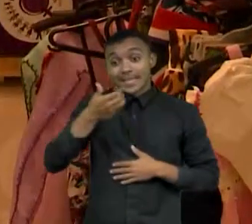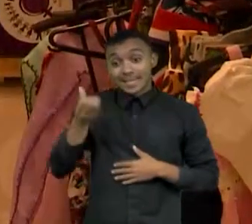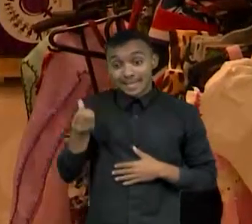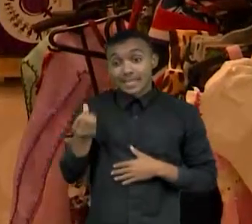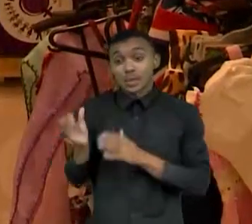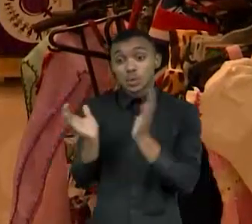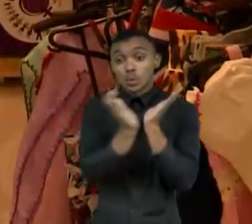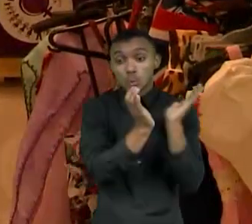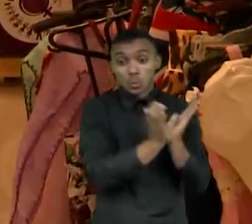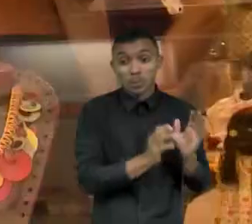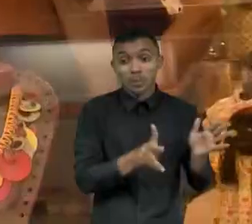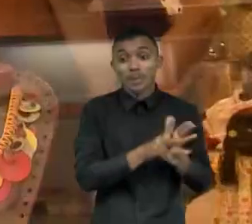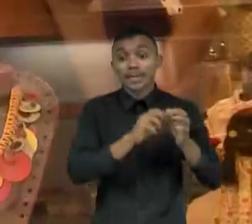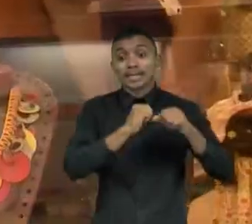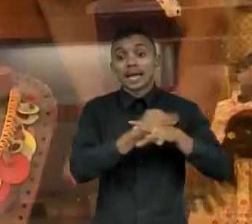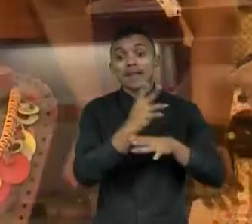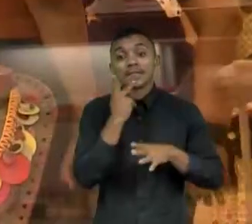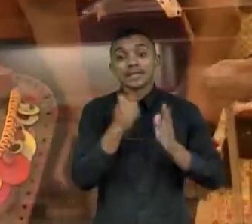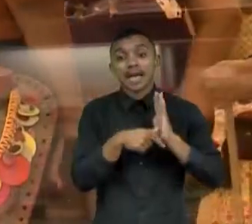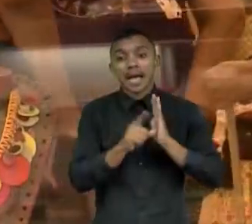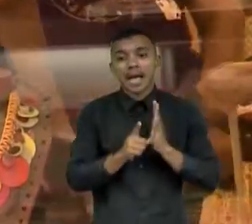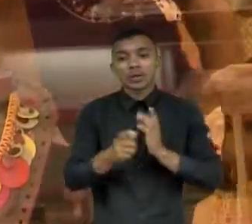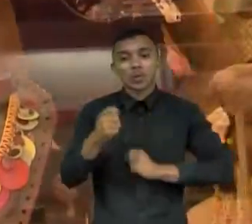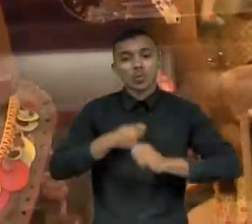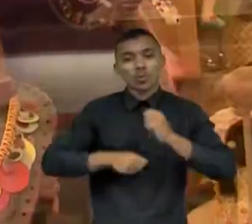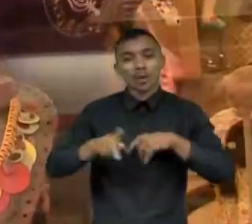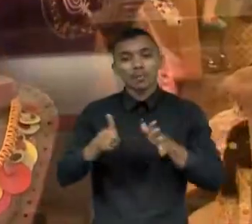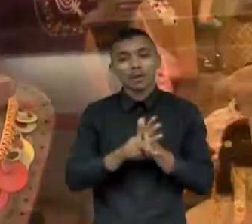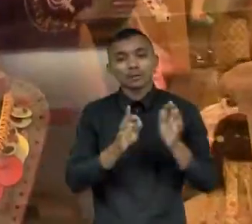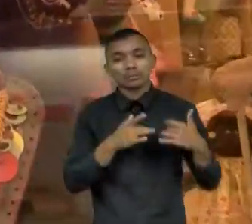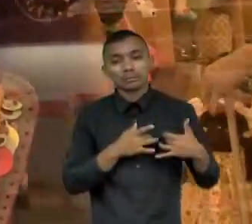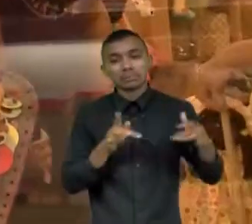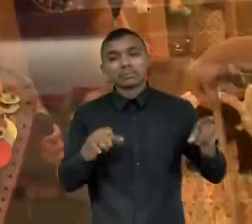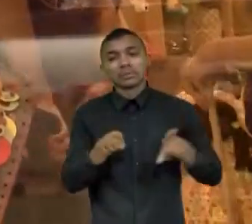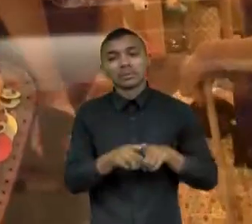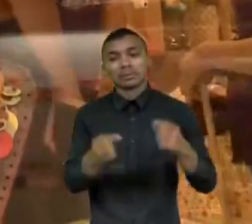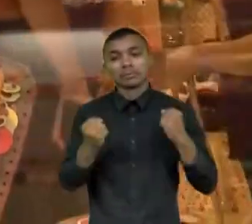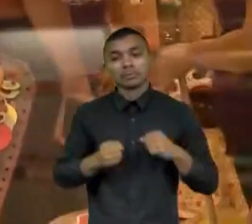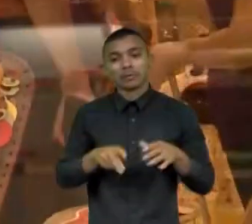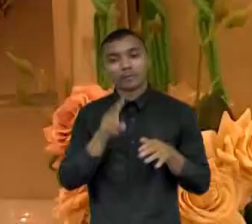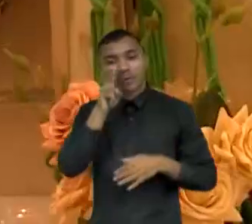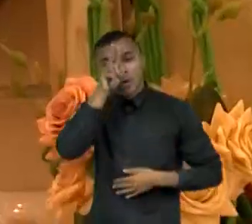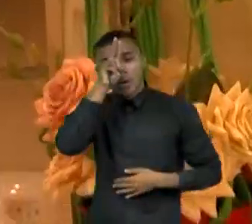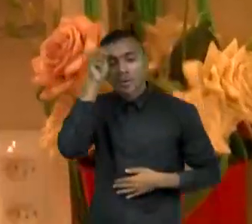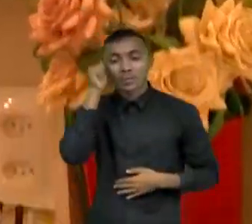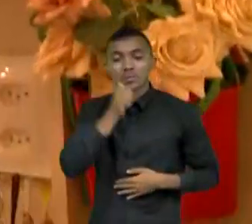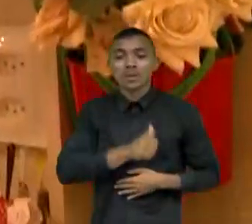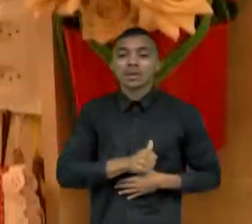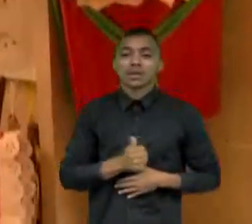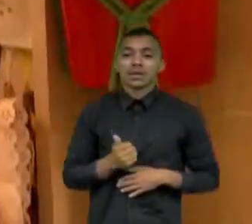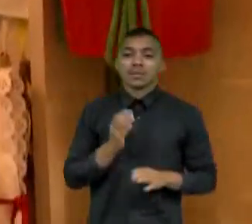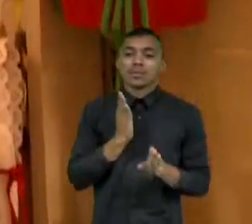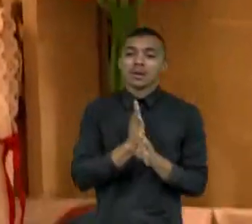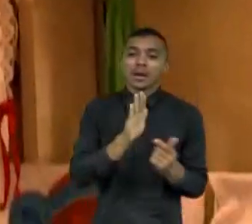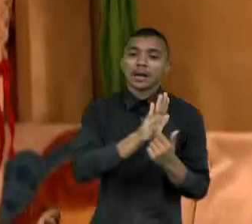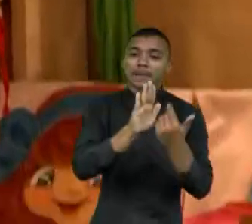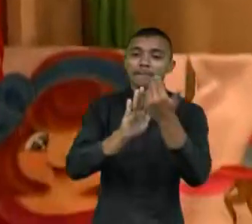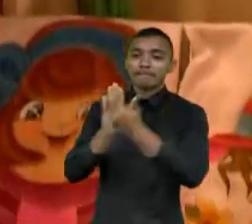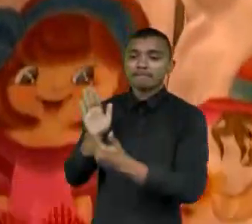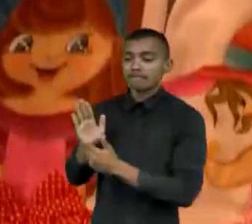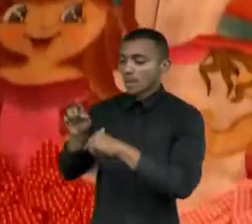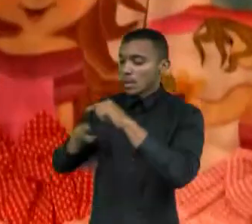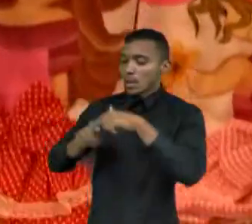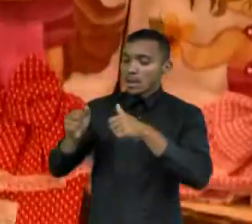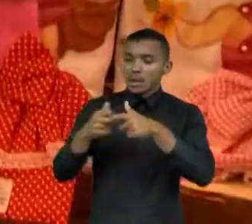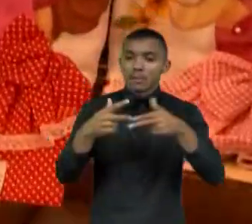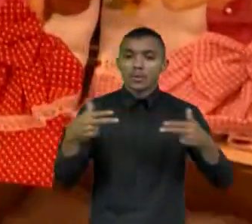comunidades de Fortaleza promovem a economia solidária e o empoderamento feminino com a exposição e comercialização de